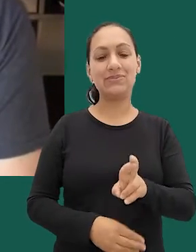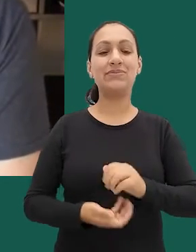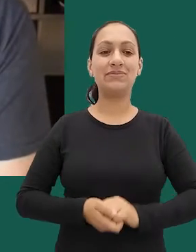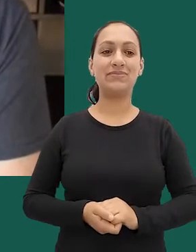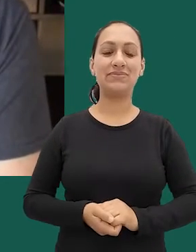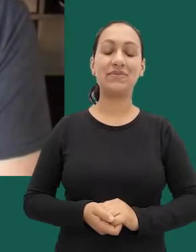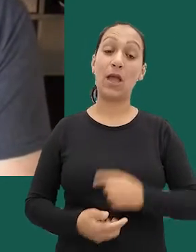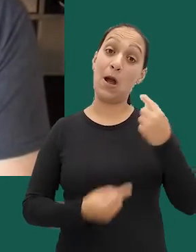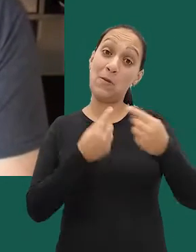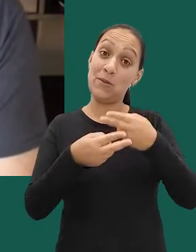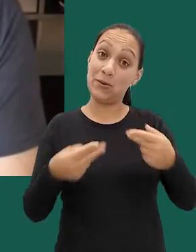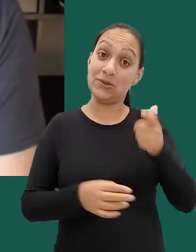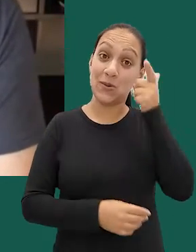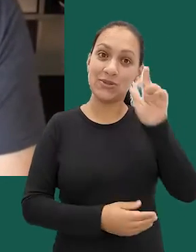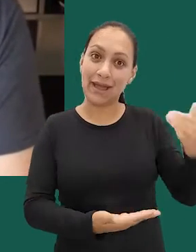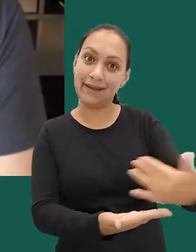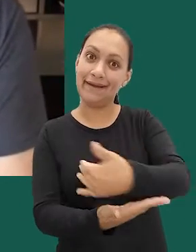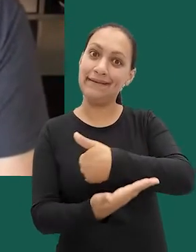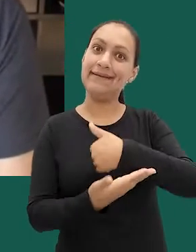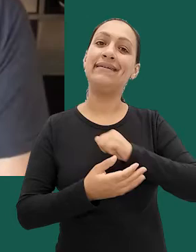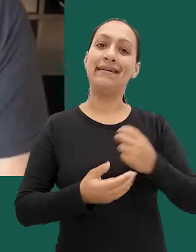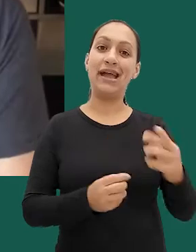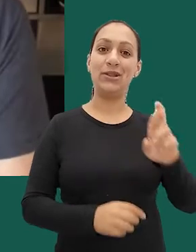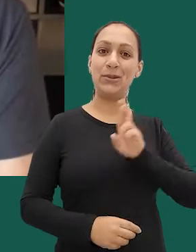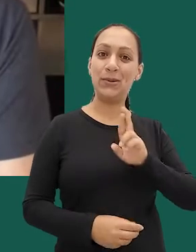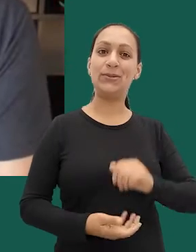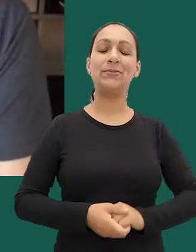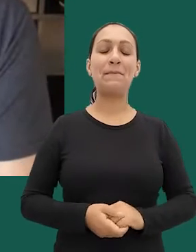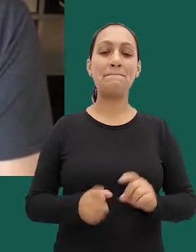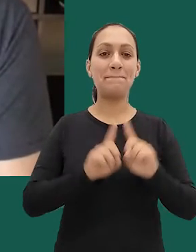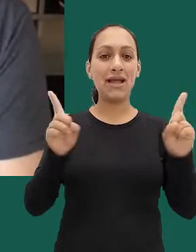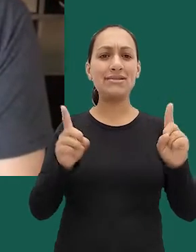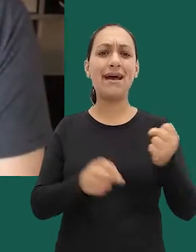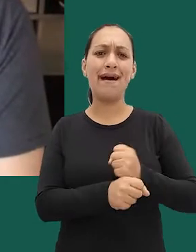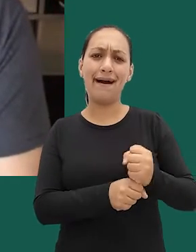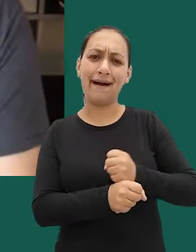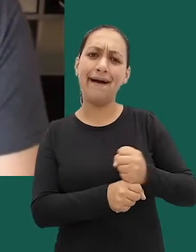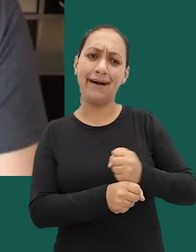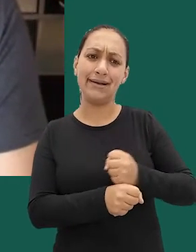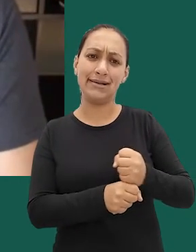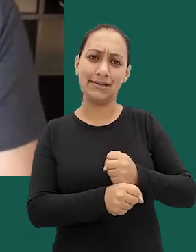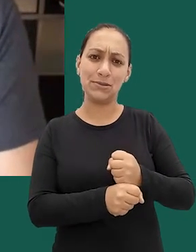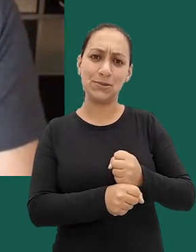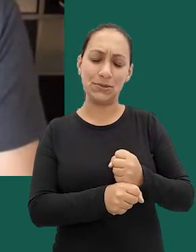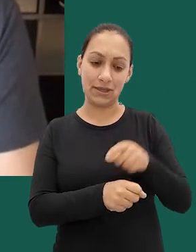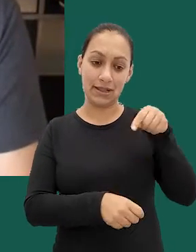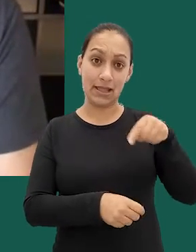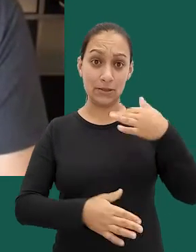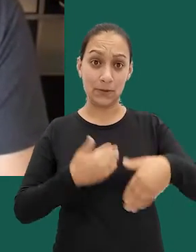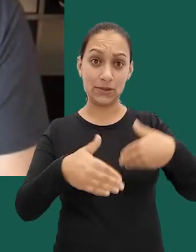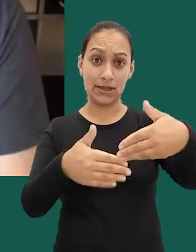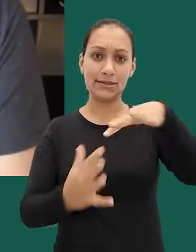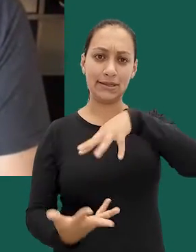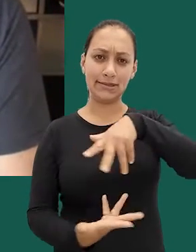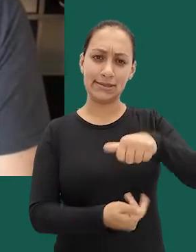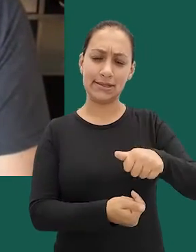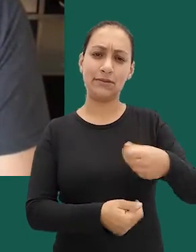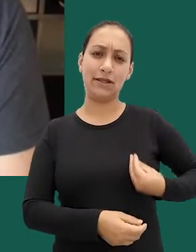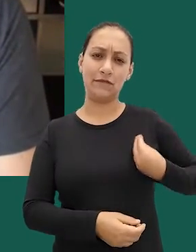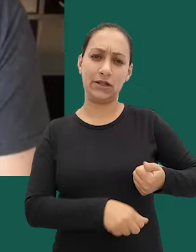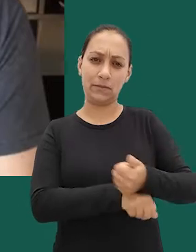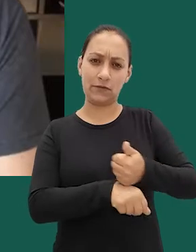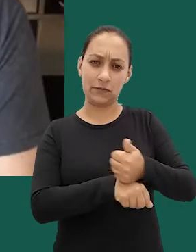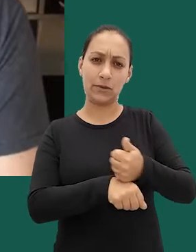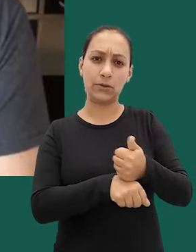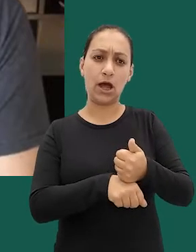acaba colhendo. E é legal que, assim, são muitos anos, né? O que a gente faz, assim, nesse processo de internacionalização de carreira ou na